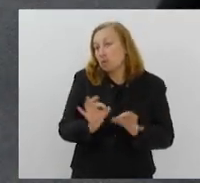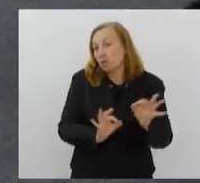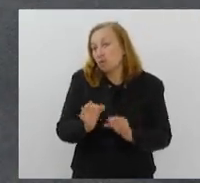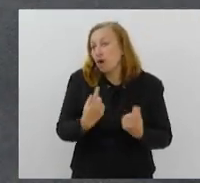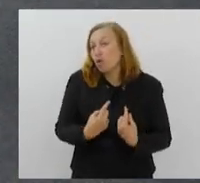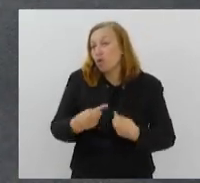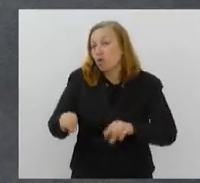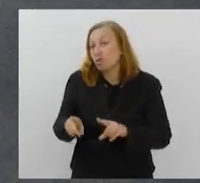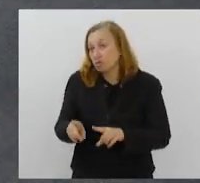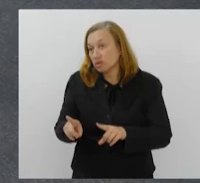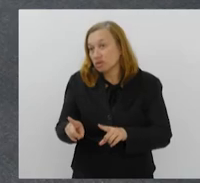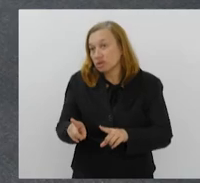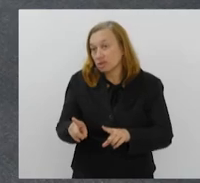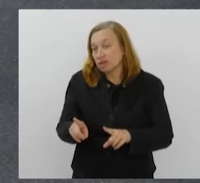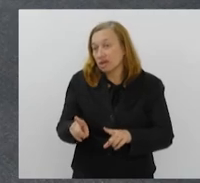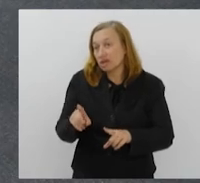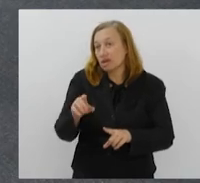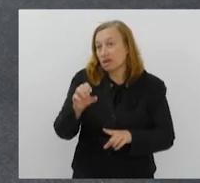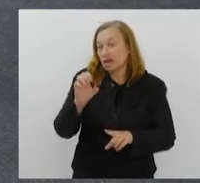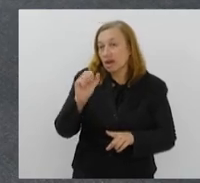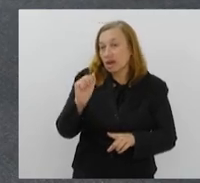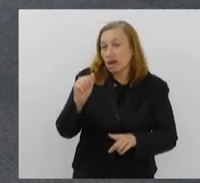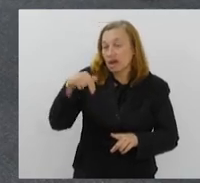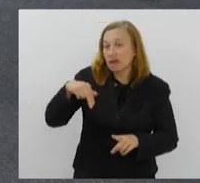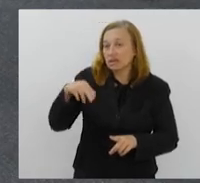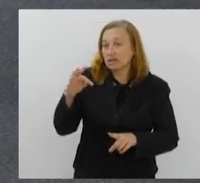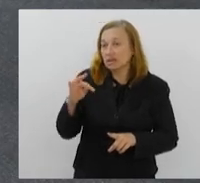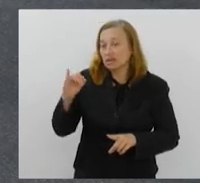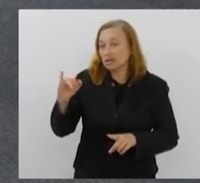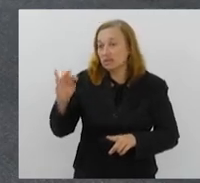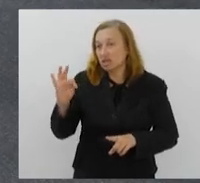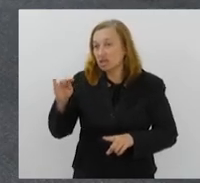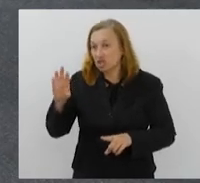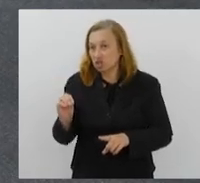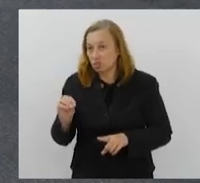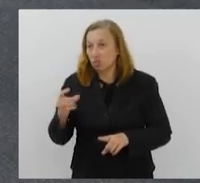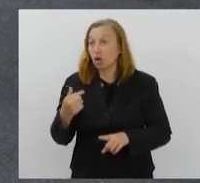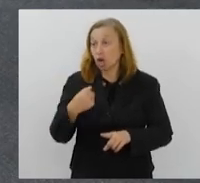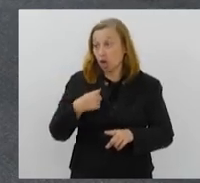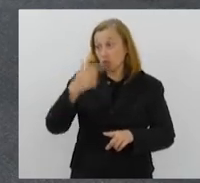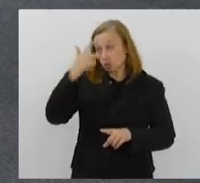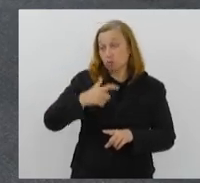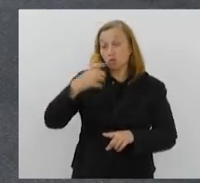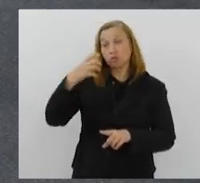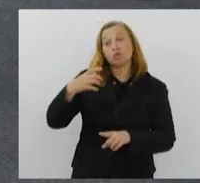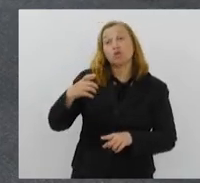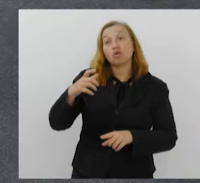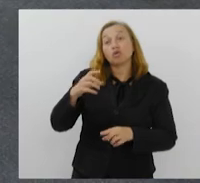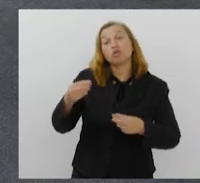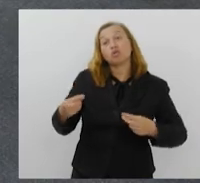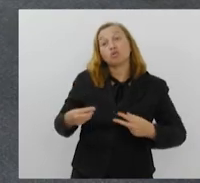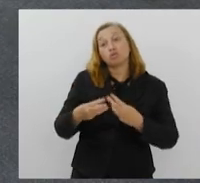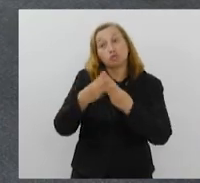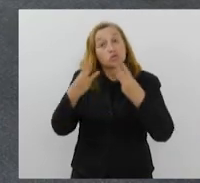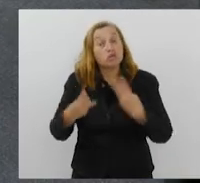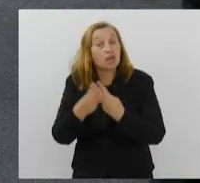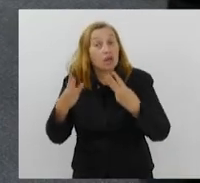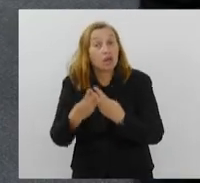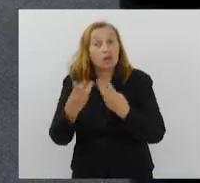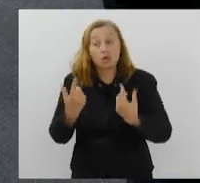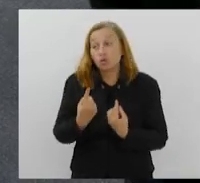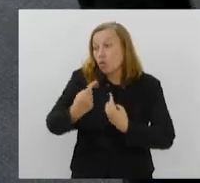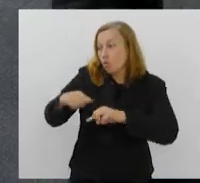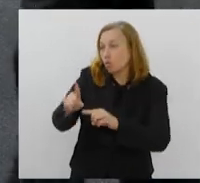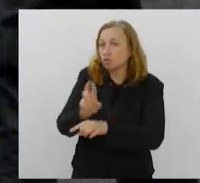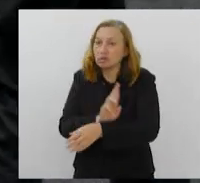que eu por acaso, sou o único deputado judeu aqui da Assembleia. E claro que eu combato o antissemitismo, mas como eu combato o racismo e